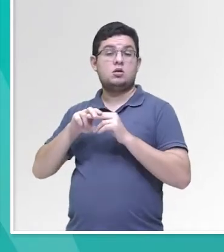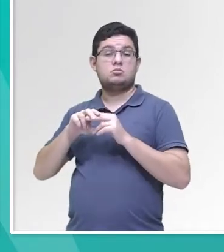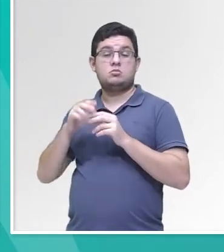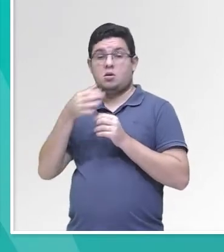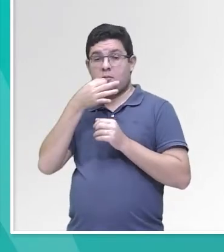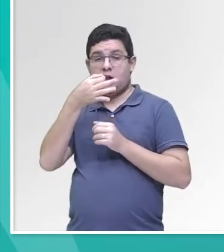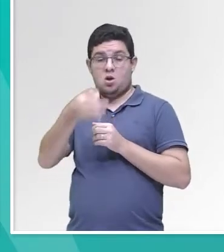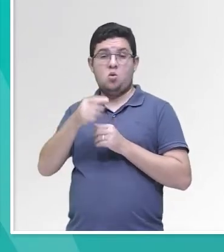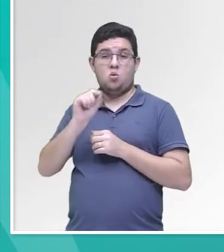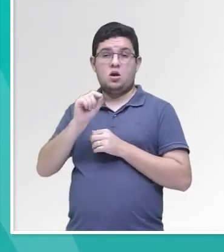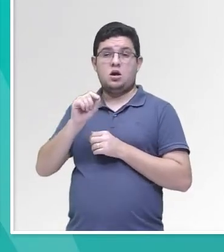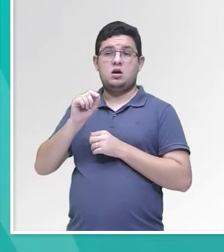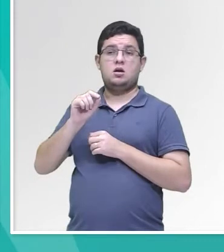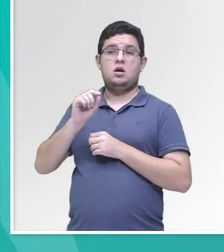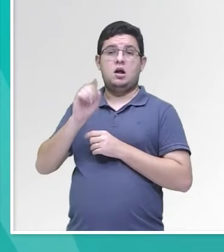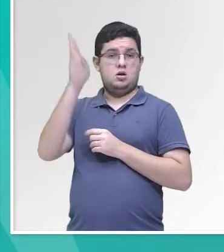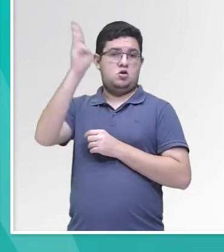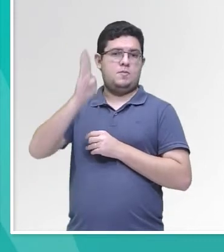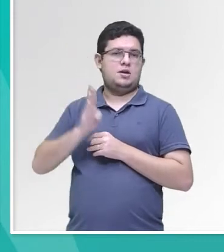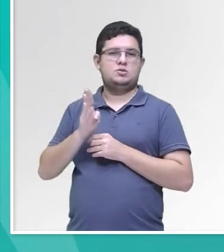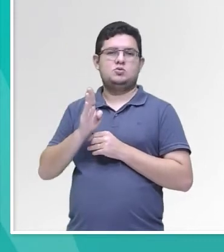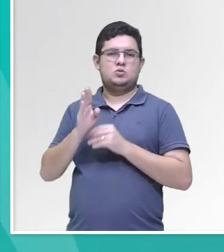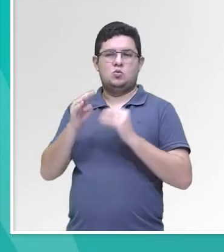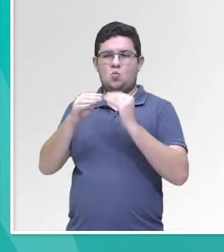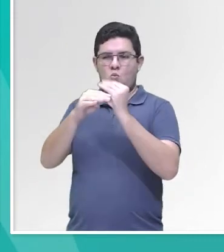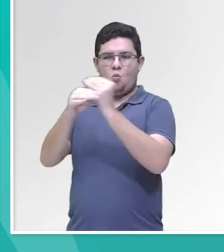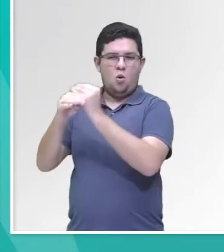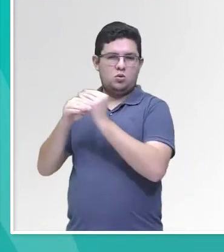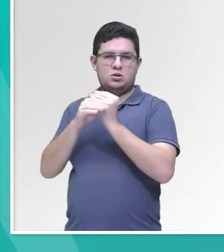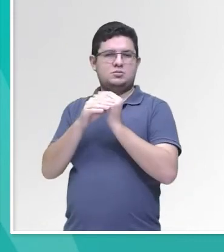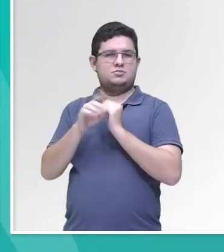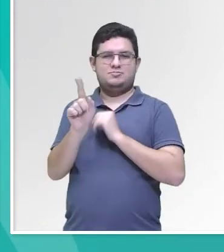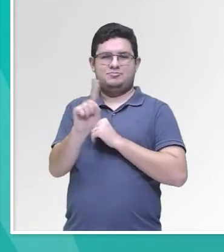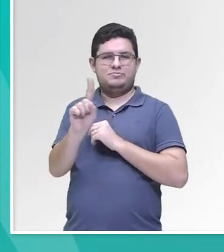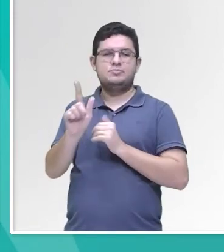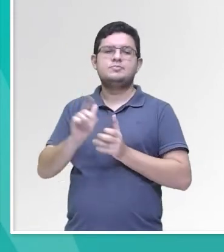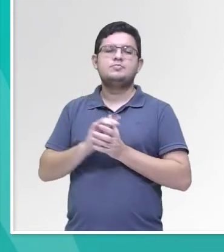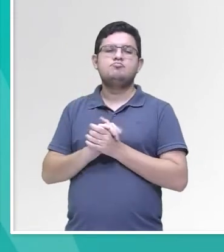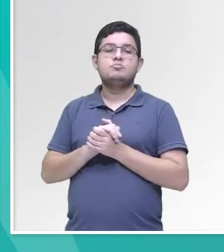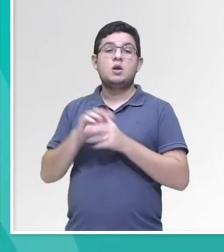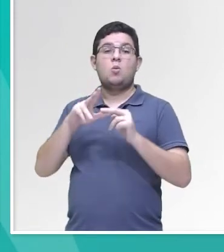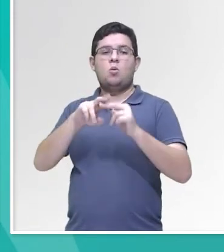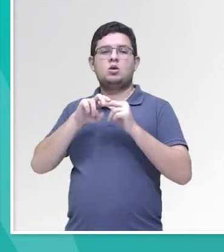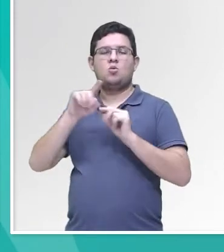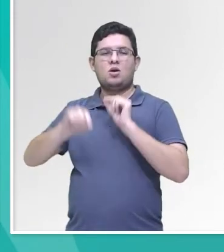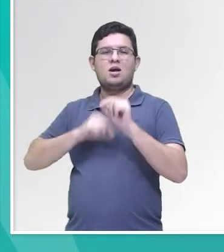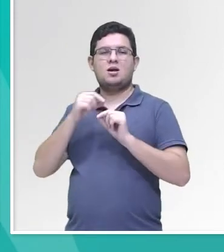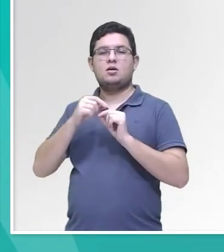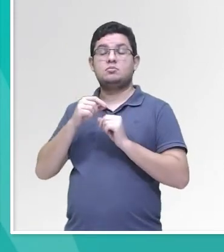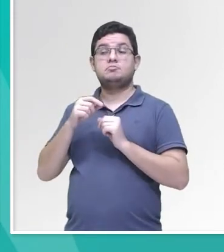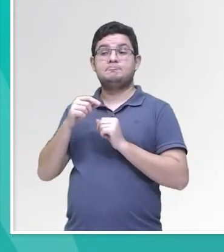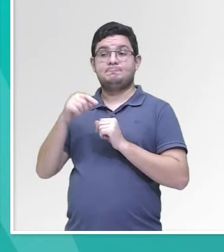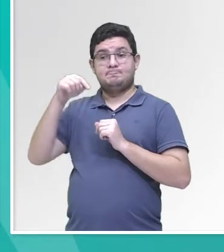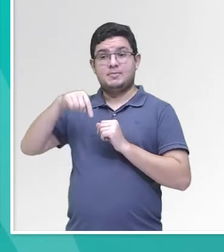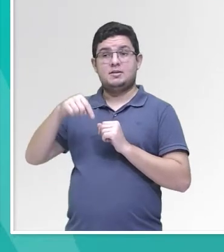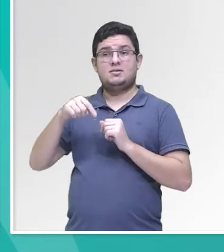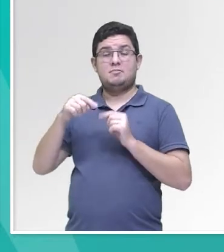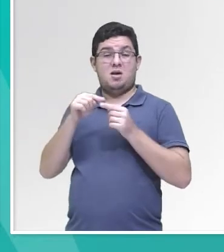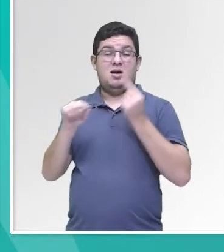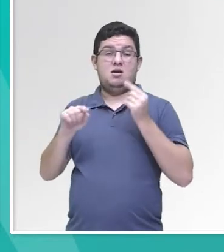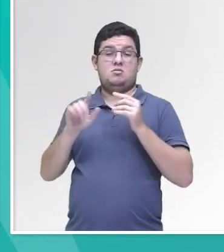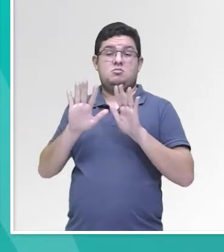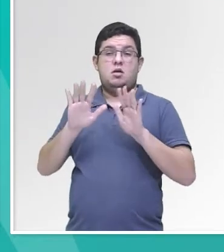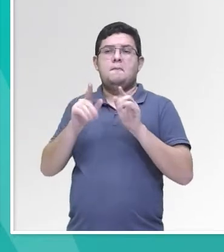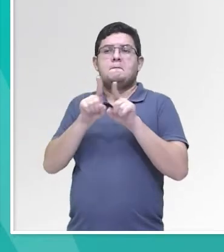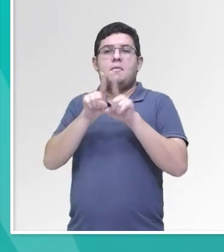Brasil isso não acontece, né? No entanto, percebe-se que, no Brasil, os deficientes auditivos compõem